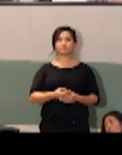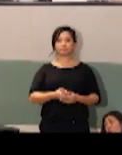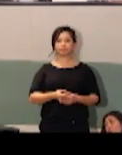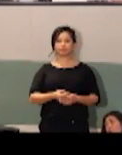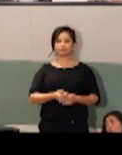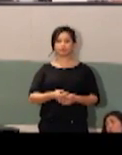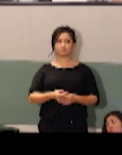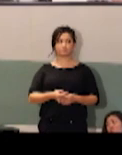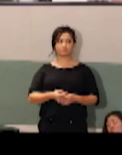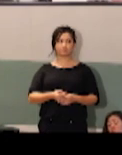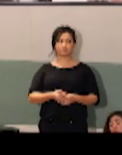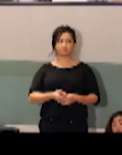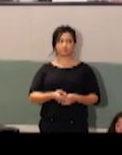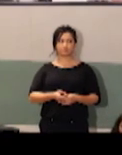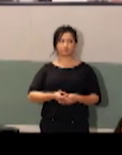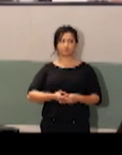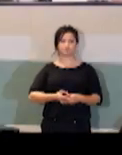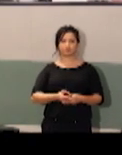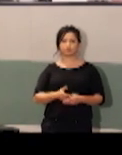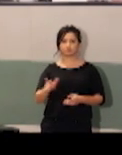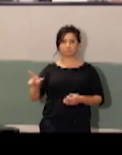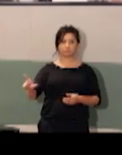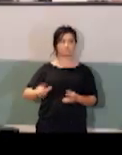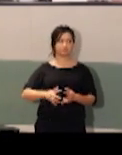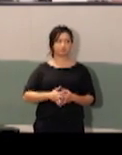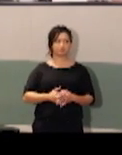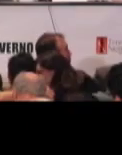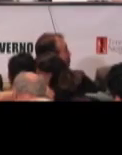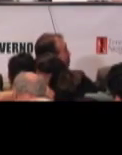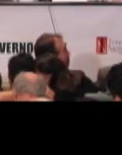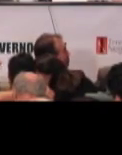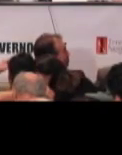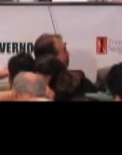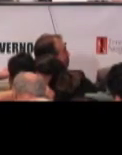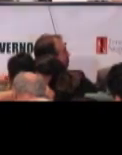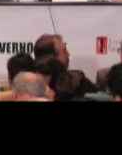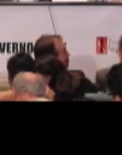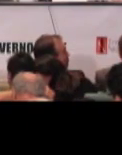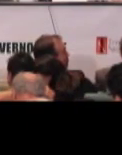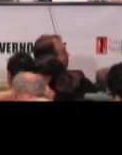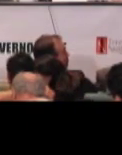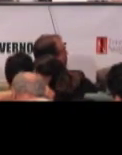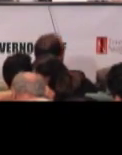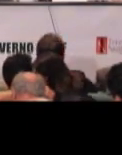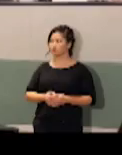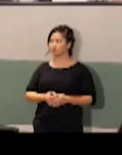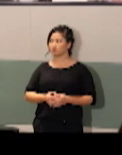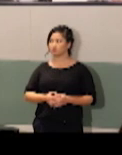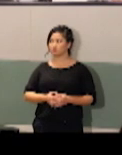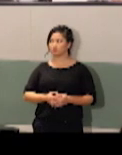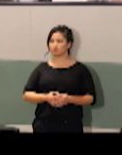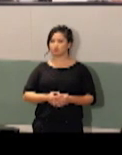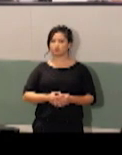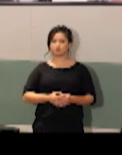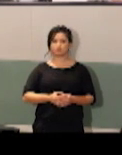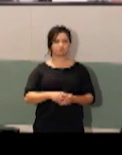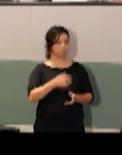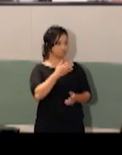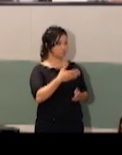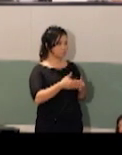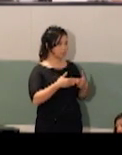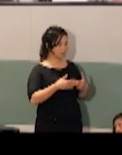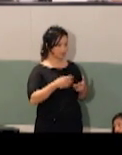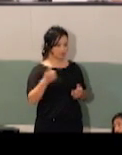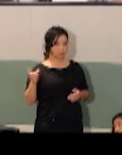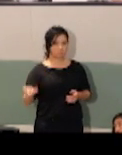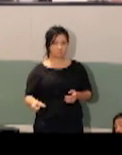Atenção, senhores candidatos. O próximo tema. Nós vamos... Sim, senhor. O senhor gostaria